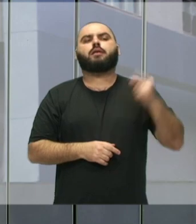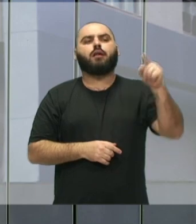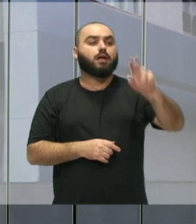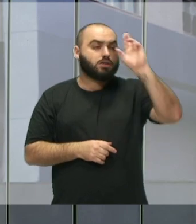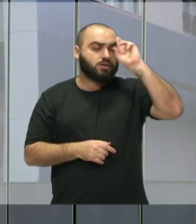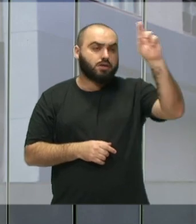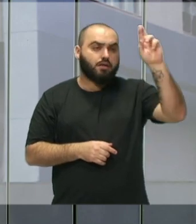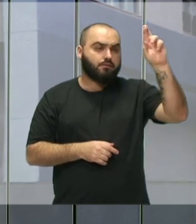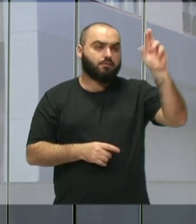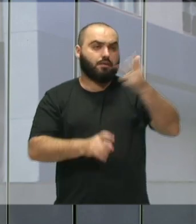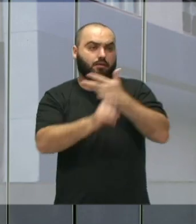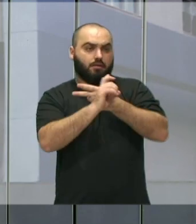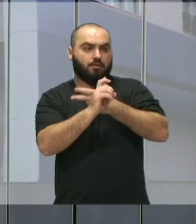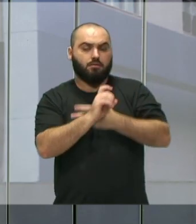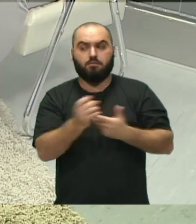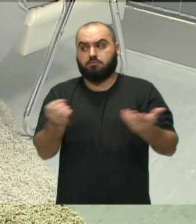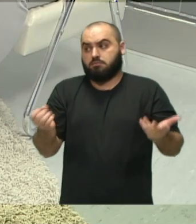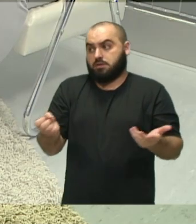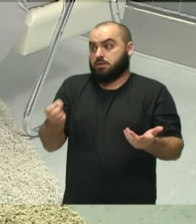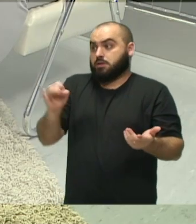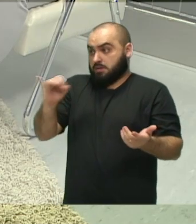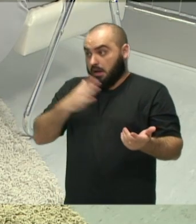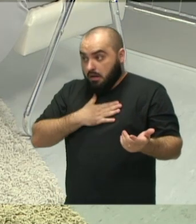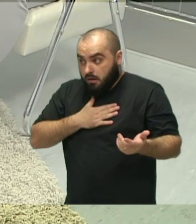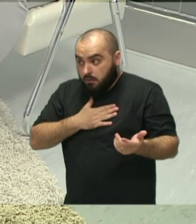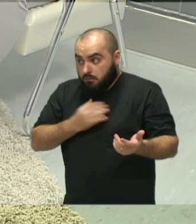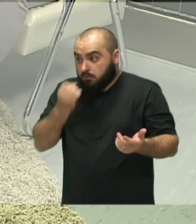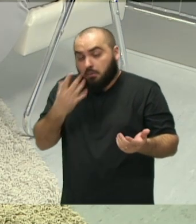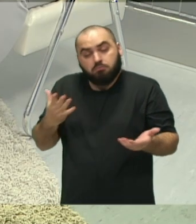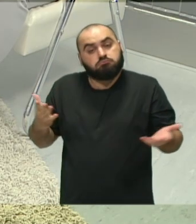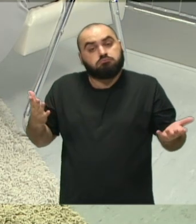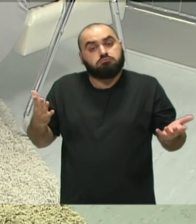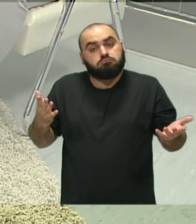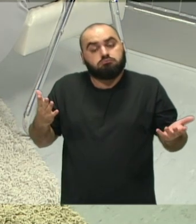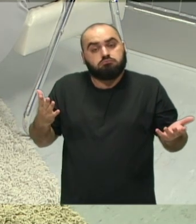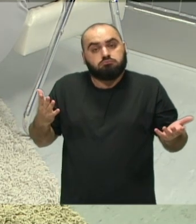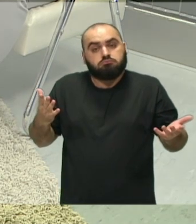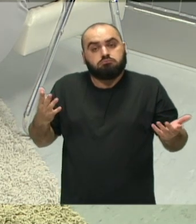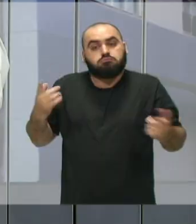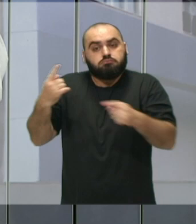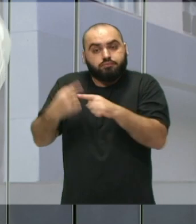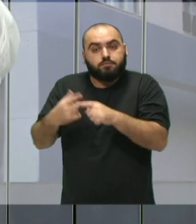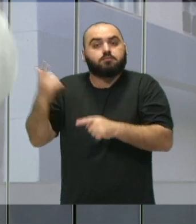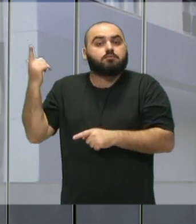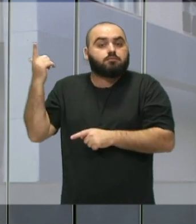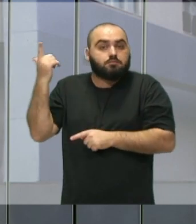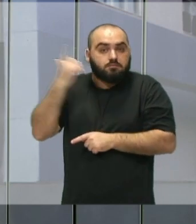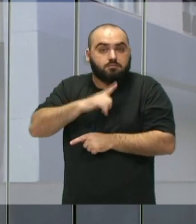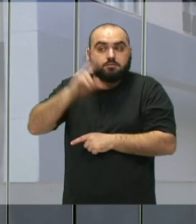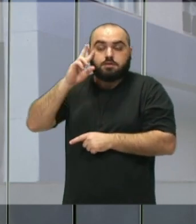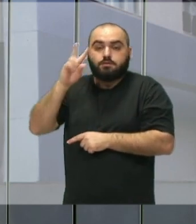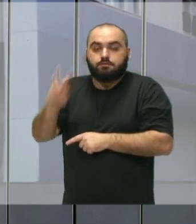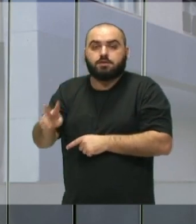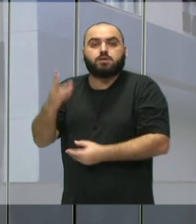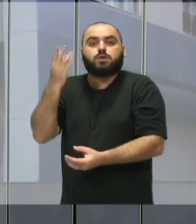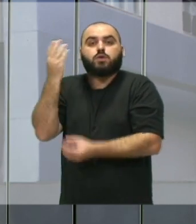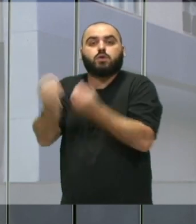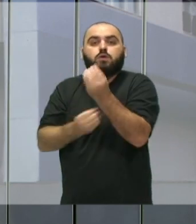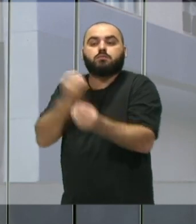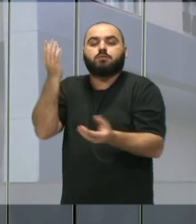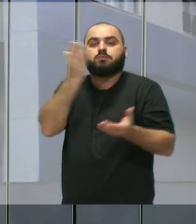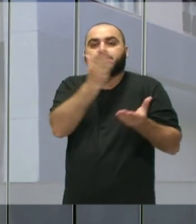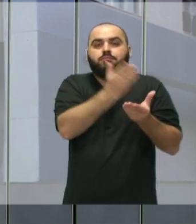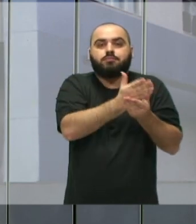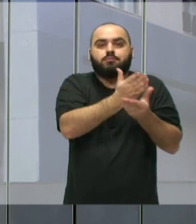chefe do Poder Executivo. Que bom seria se fosse. Que bom seria se fosse para que a gente pudesse ver na prática como esse